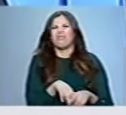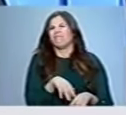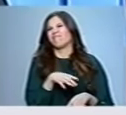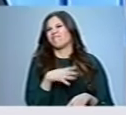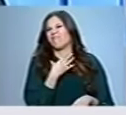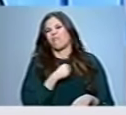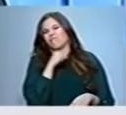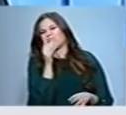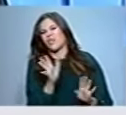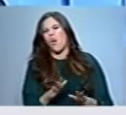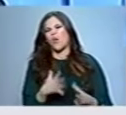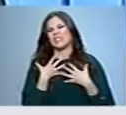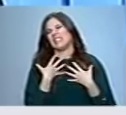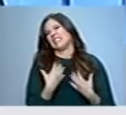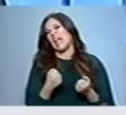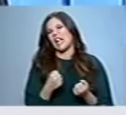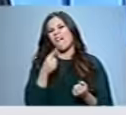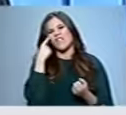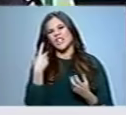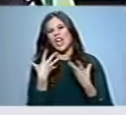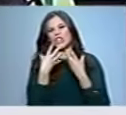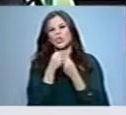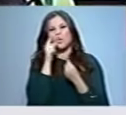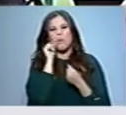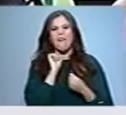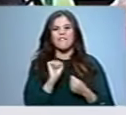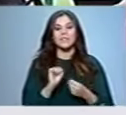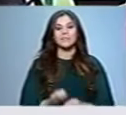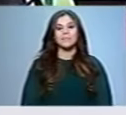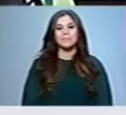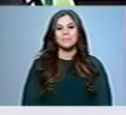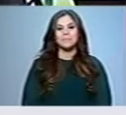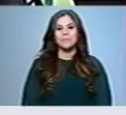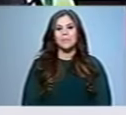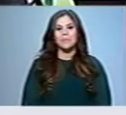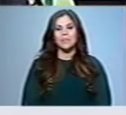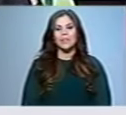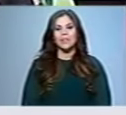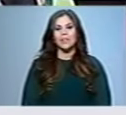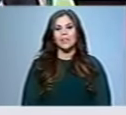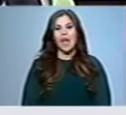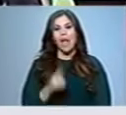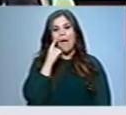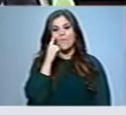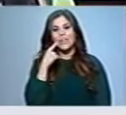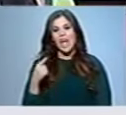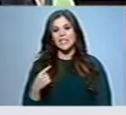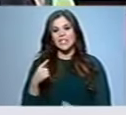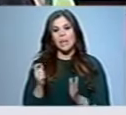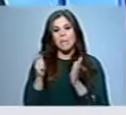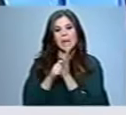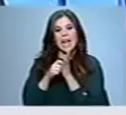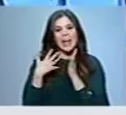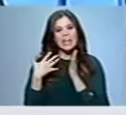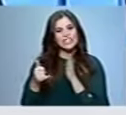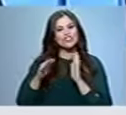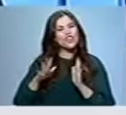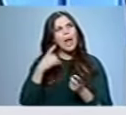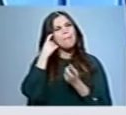Sim, sim. Tu traz hábitos diferentes dos dele. Tens uma próxima viagem já